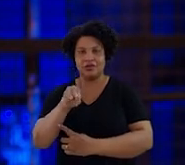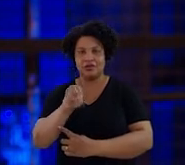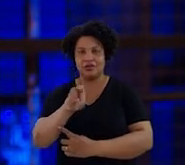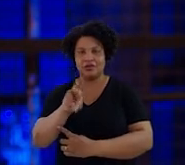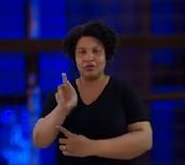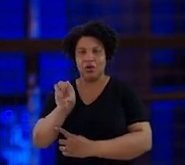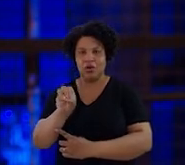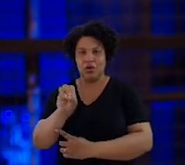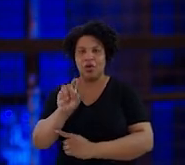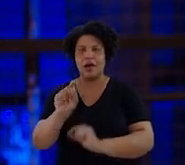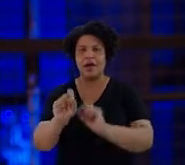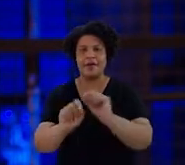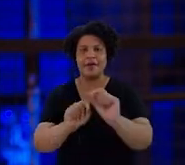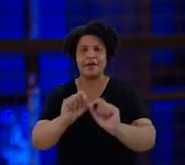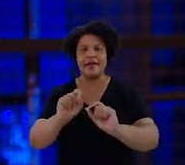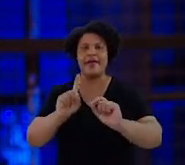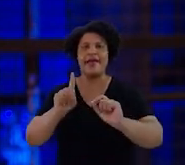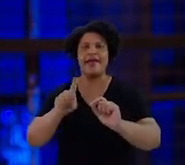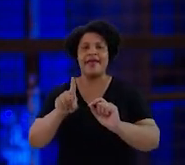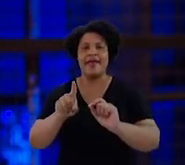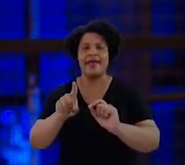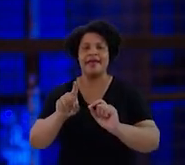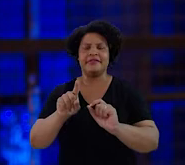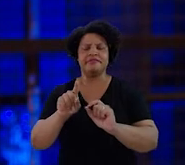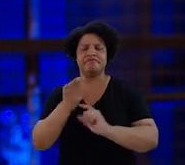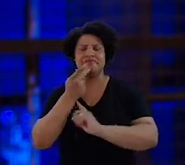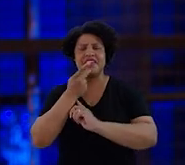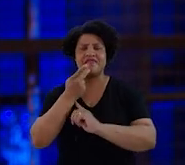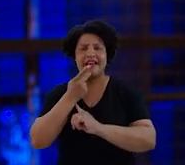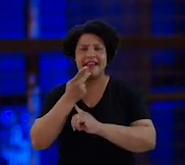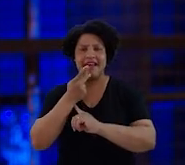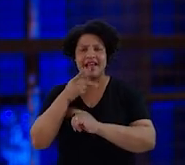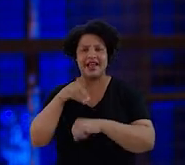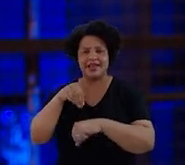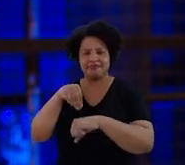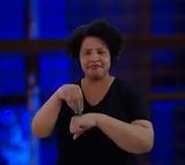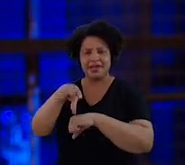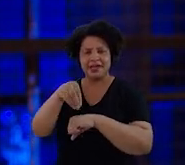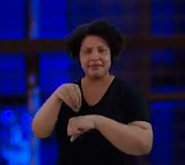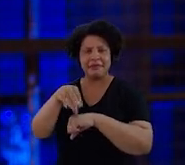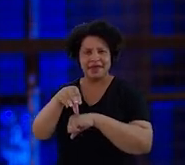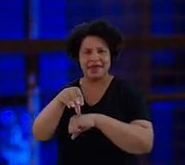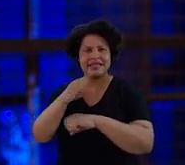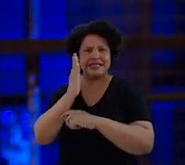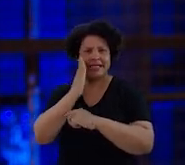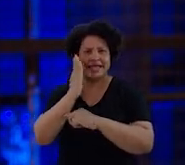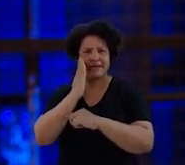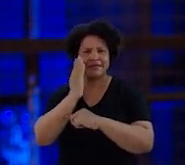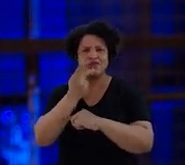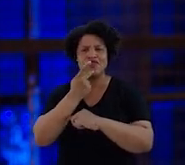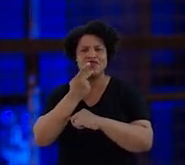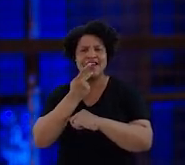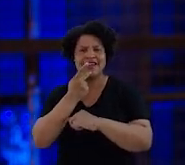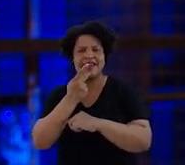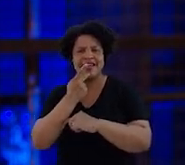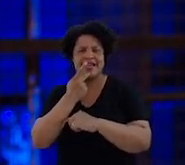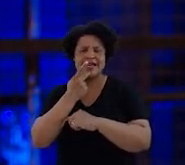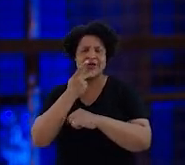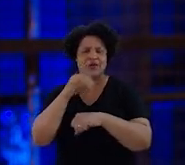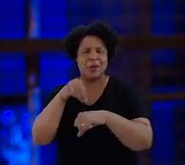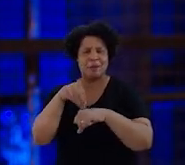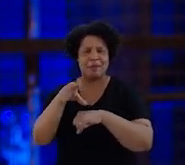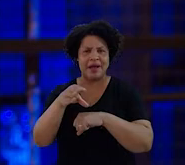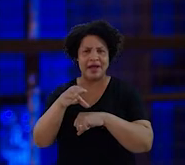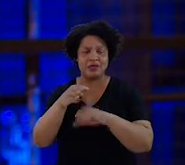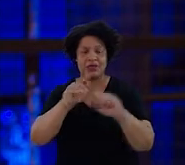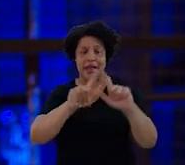muito do que falar, sabe? É o que eu tô falando, o que eu passo, tipo, não só